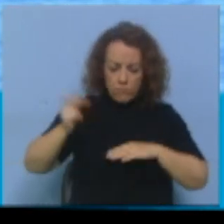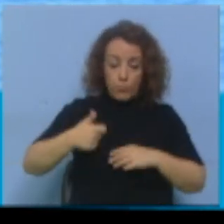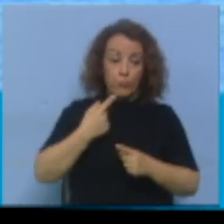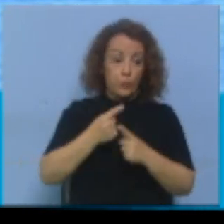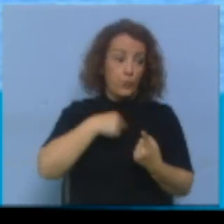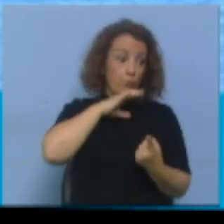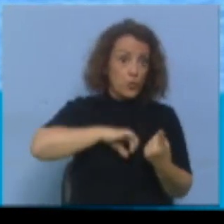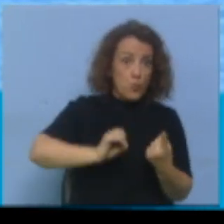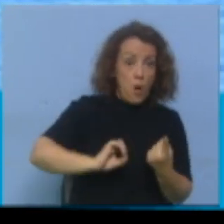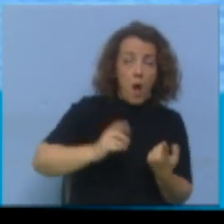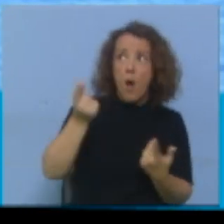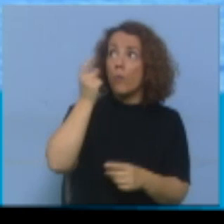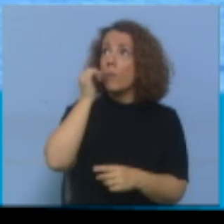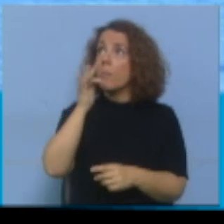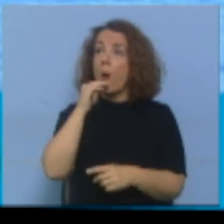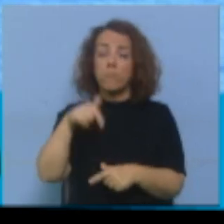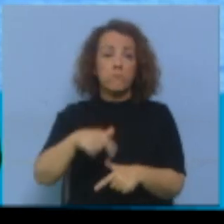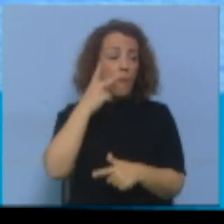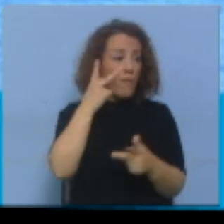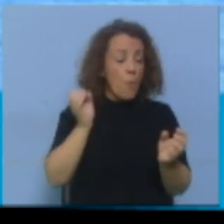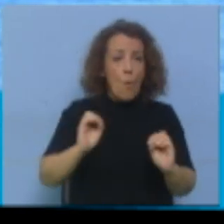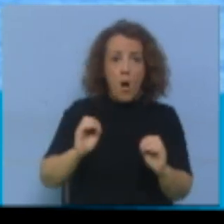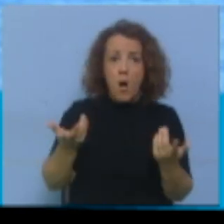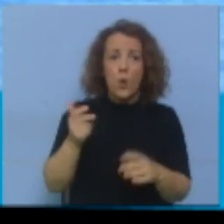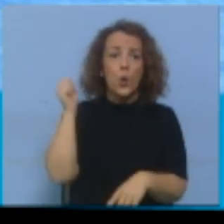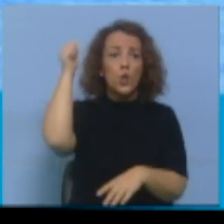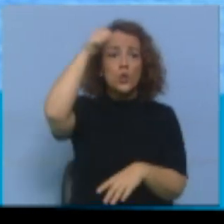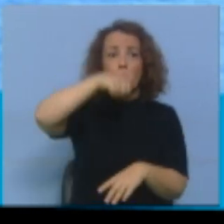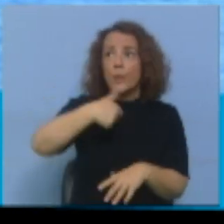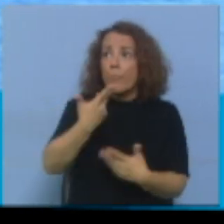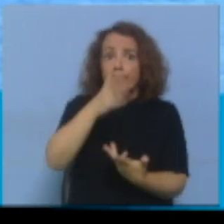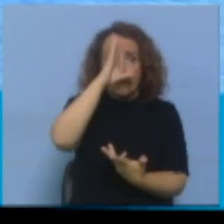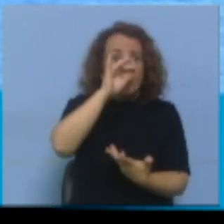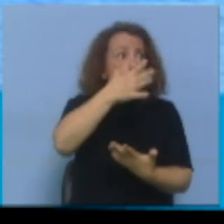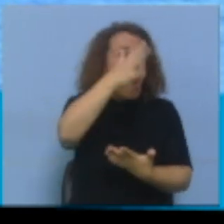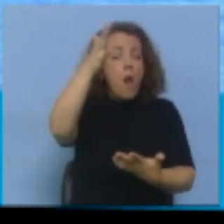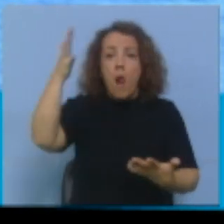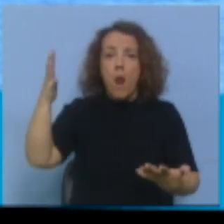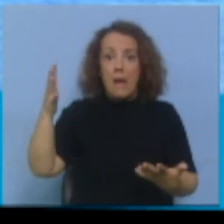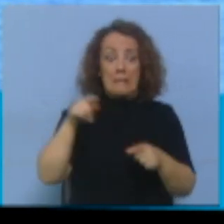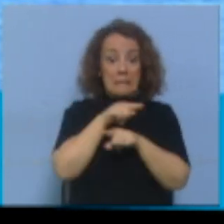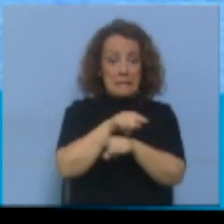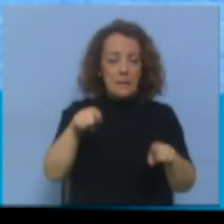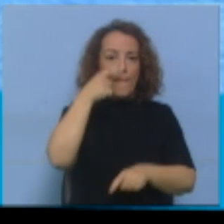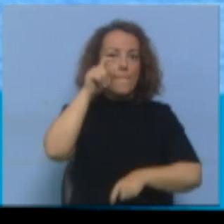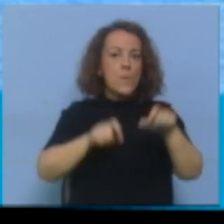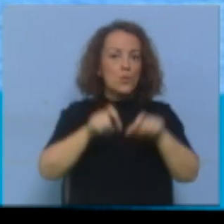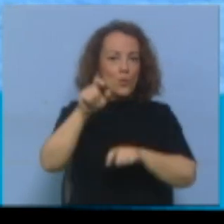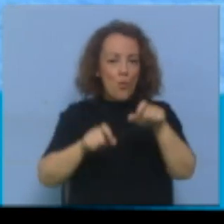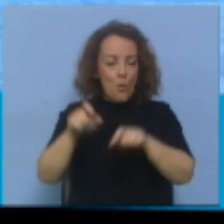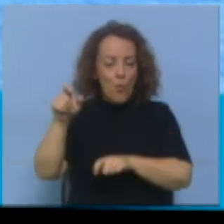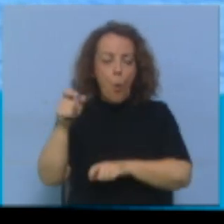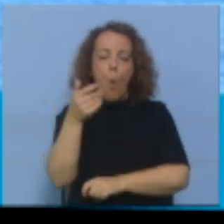filhos, porque os pais já não estão neste mundo, porque os sobrinhos estão não sei onde, essas pessoas podem contar com alguém e